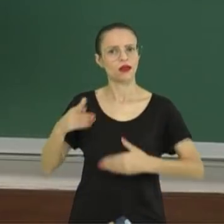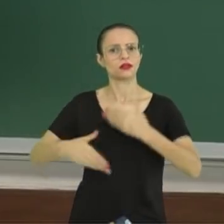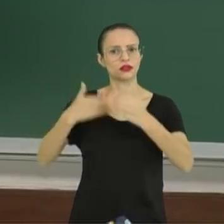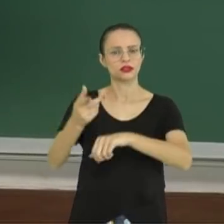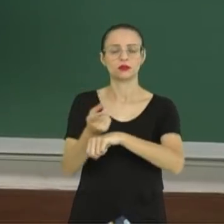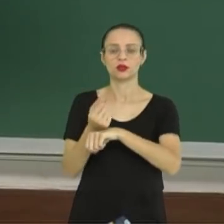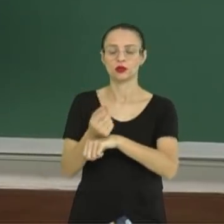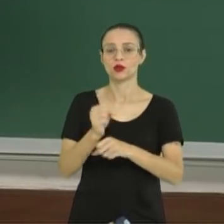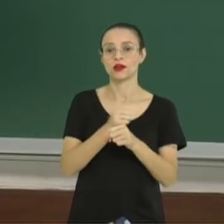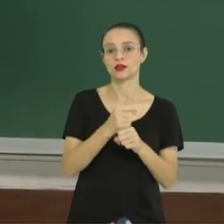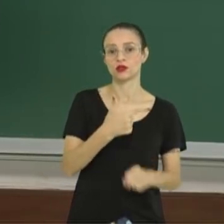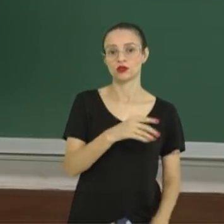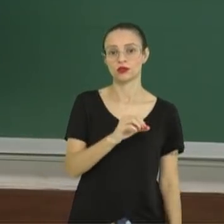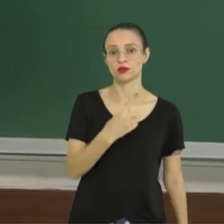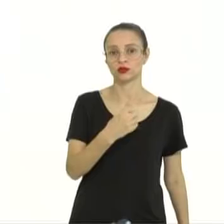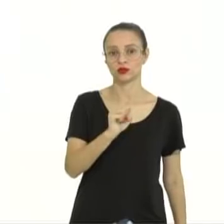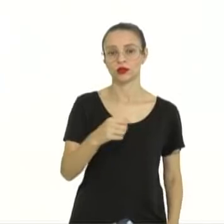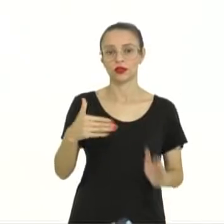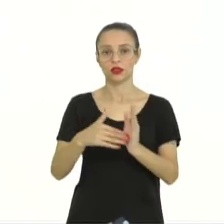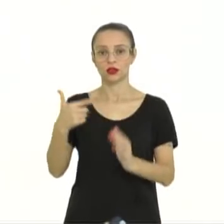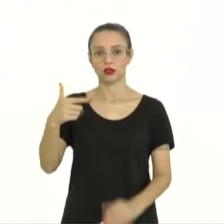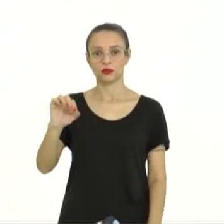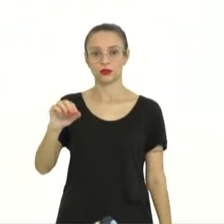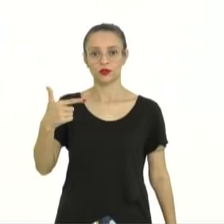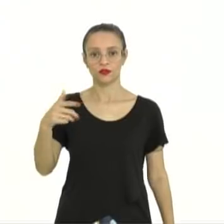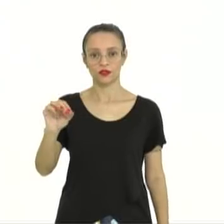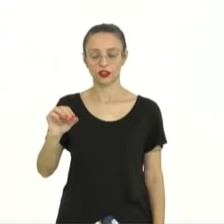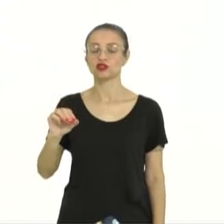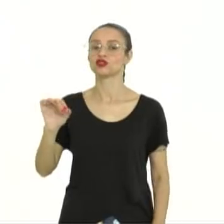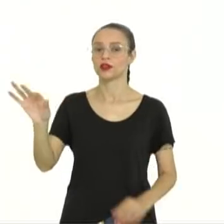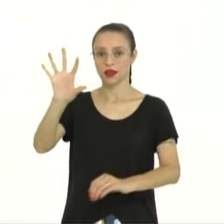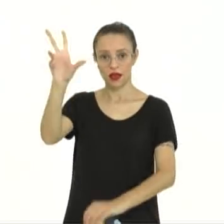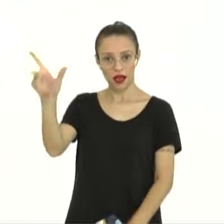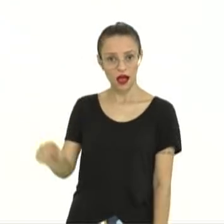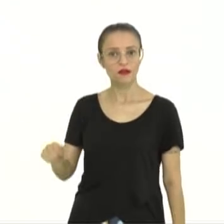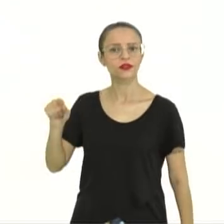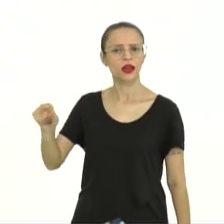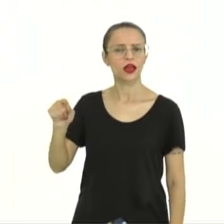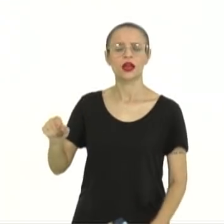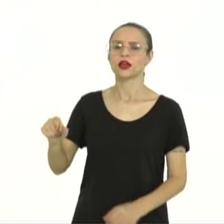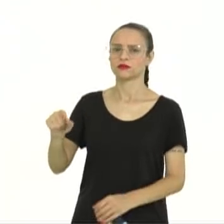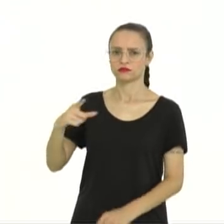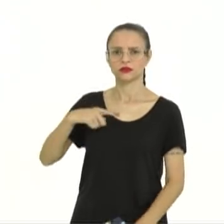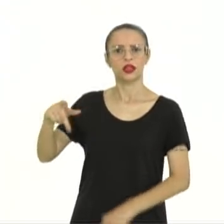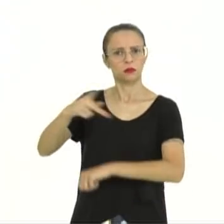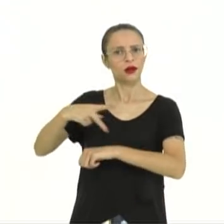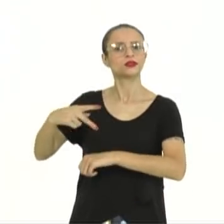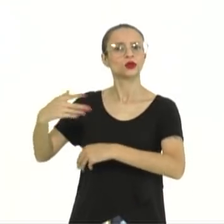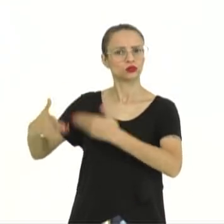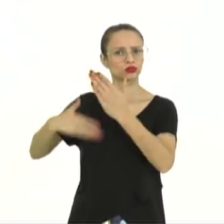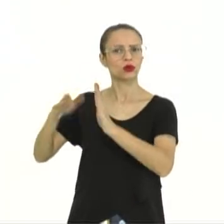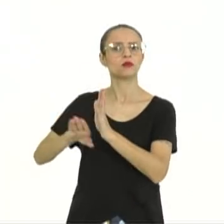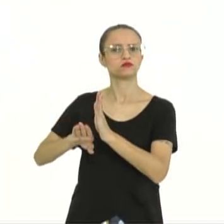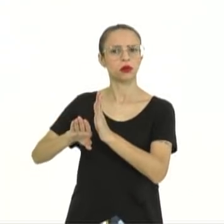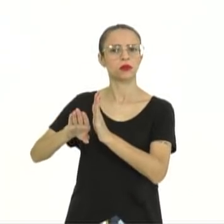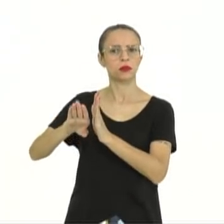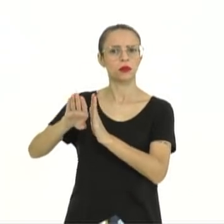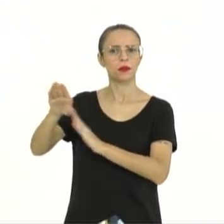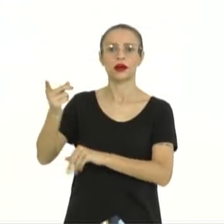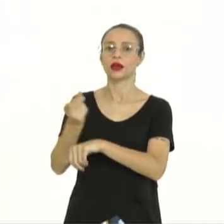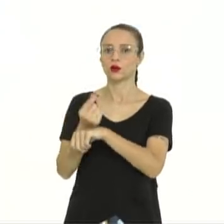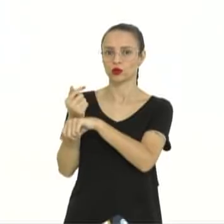Entre 2018 e 2020, a África cresceu, as regiões africanas, né, os países tiveram crescimento econômico do